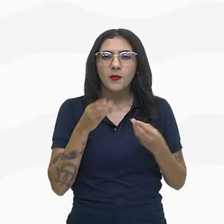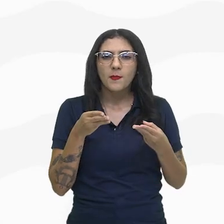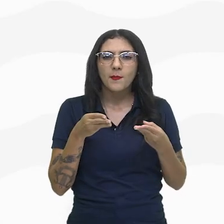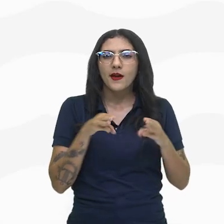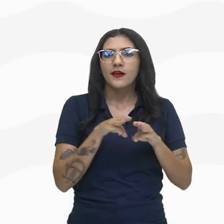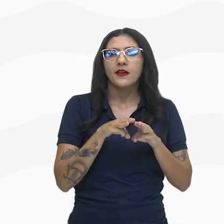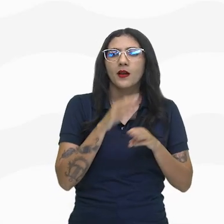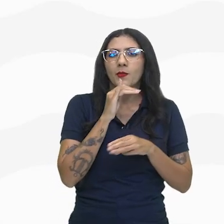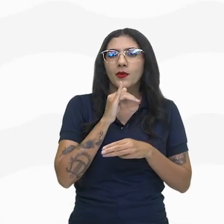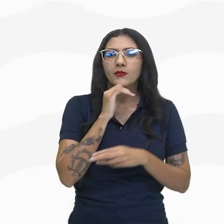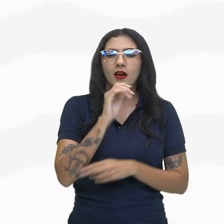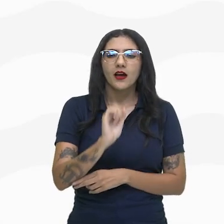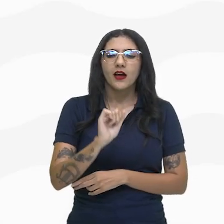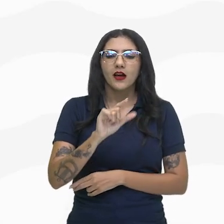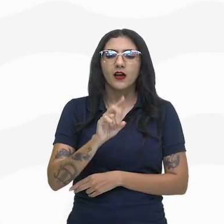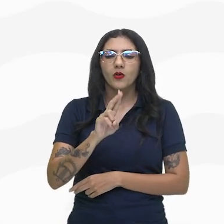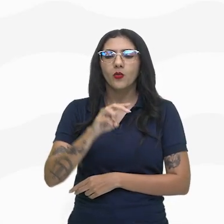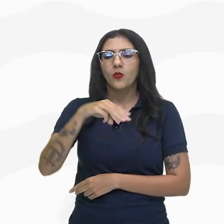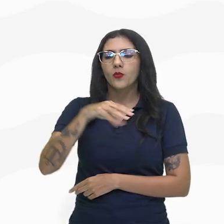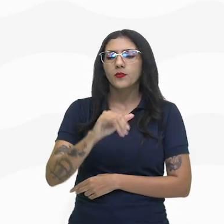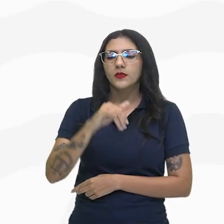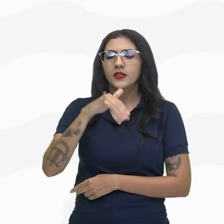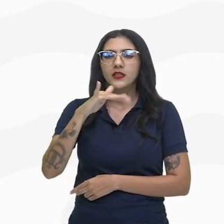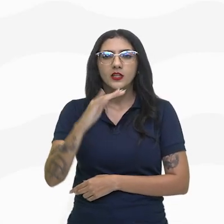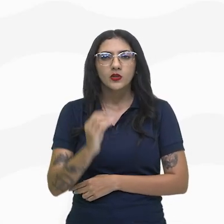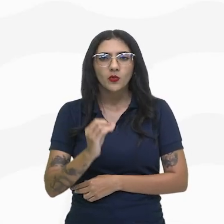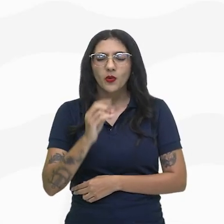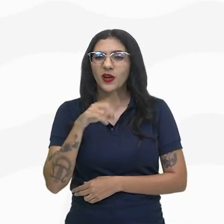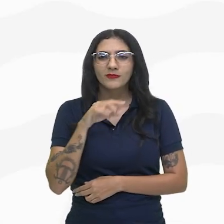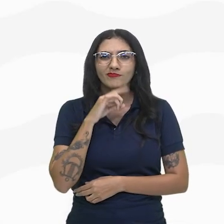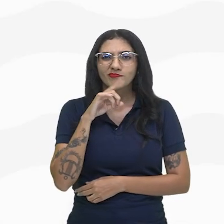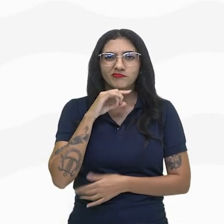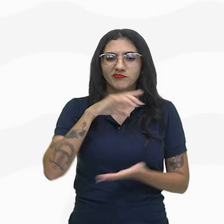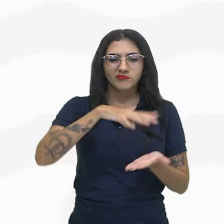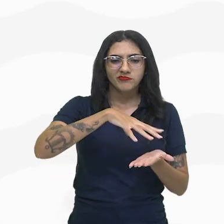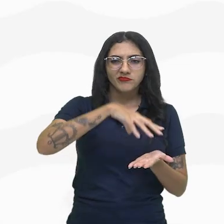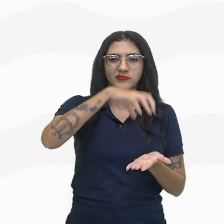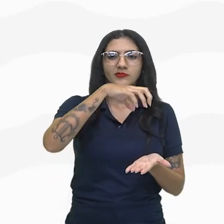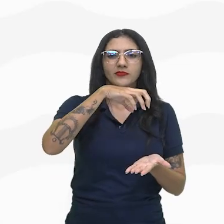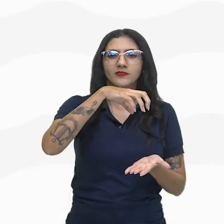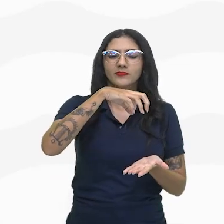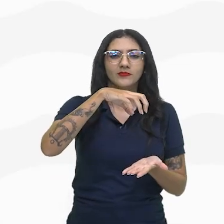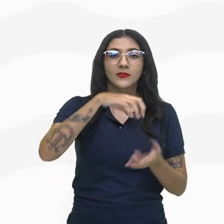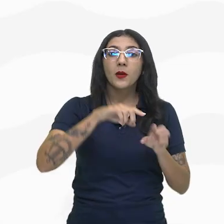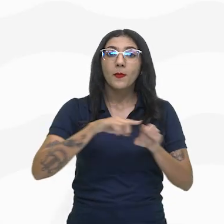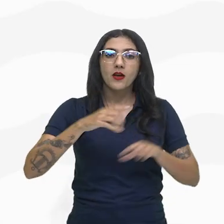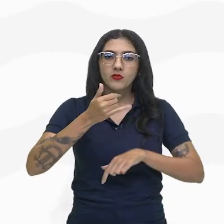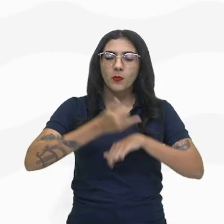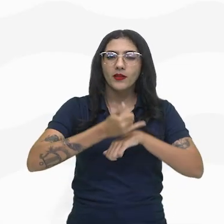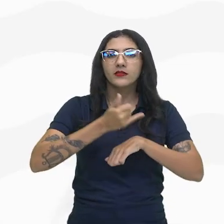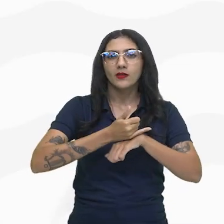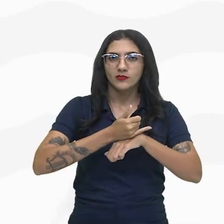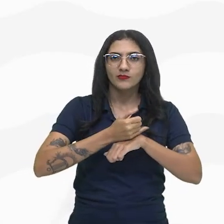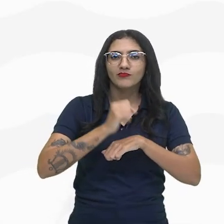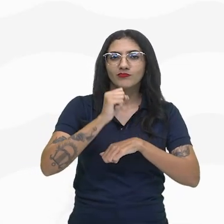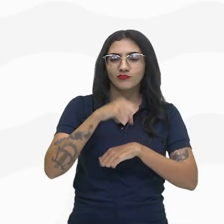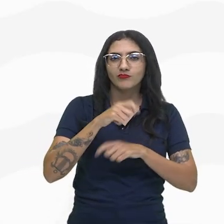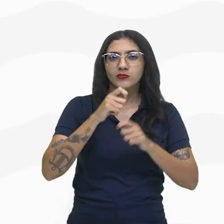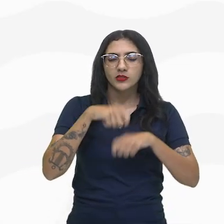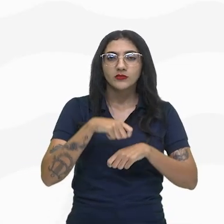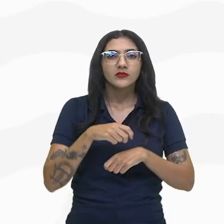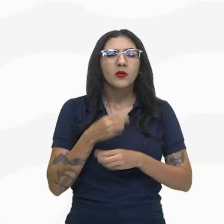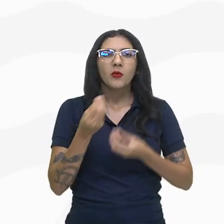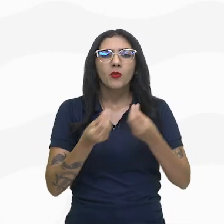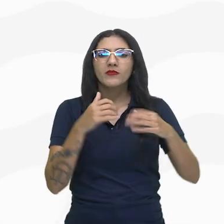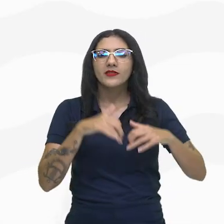como, por exemplo, o alumínio. O alumínio não é atraído pelo ímã, mas o ferro é. Então, se eu quero separar ferro